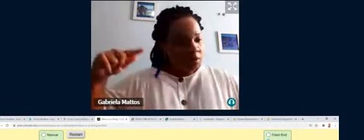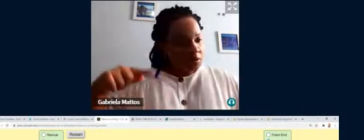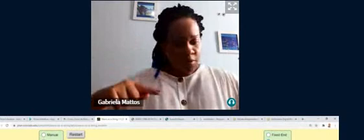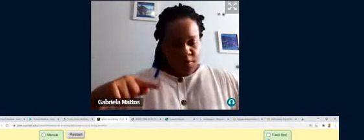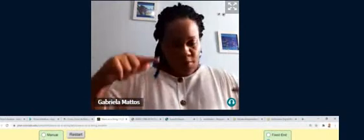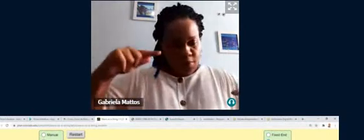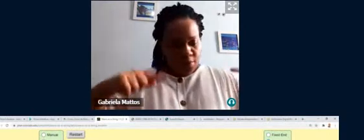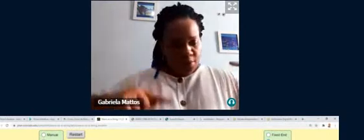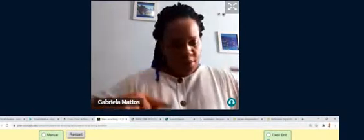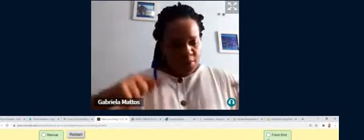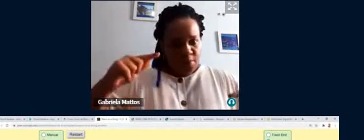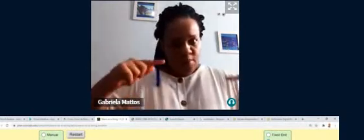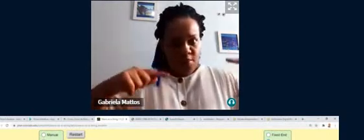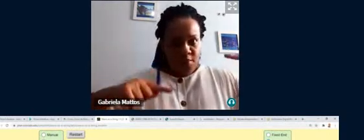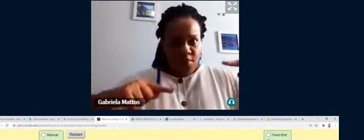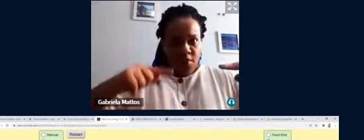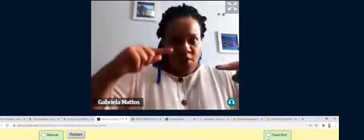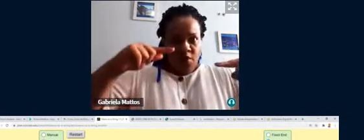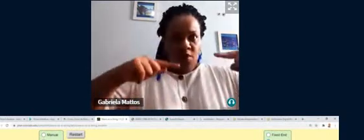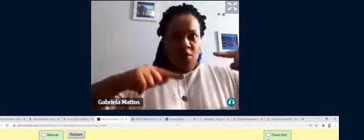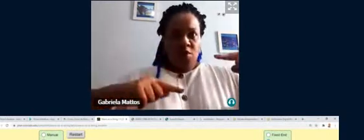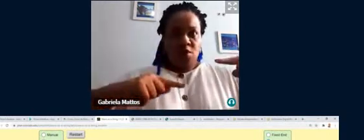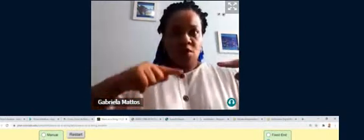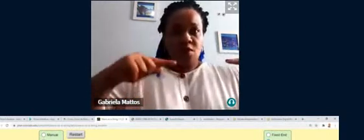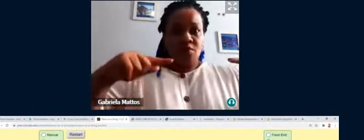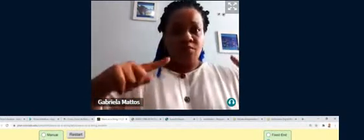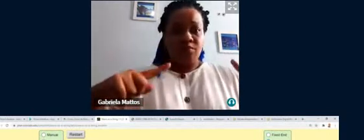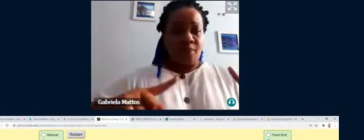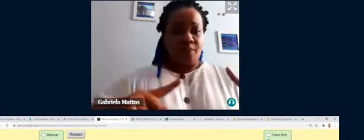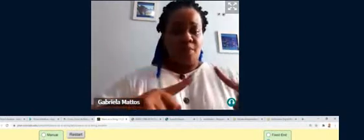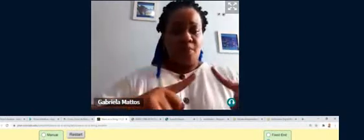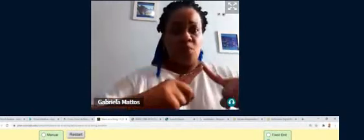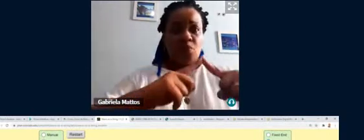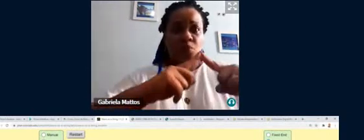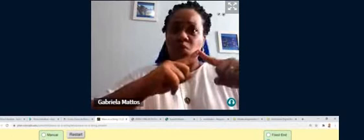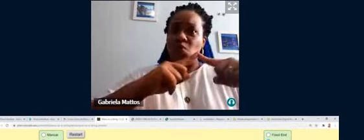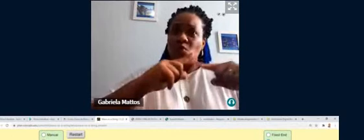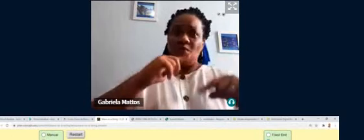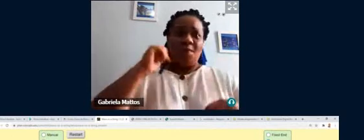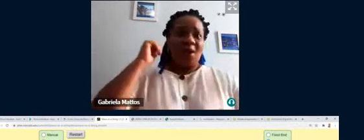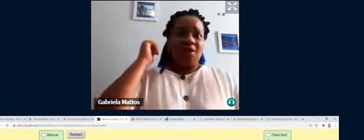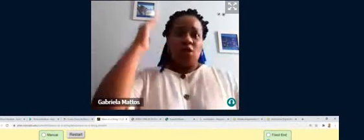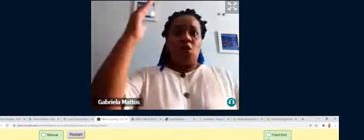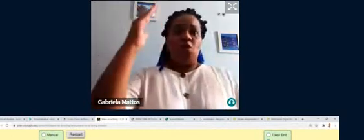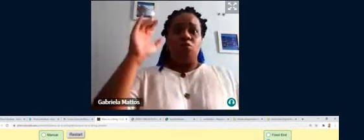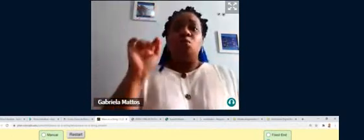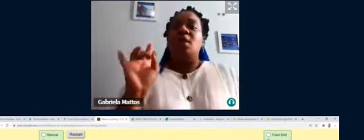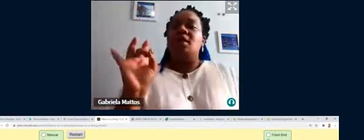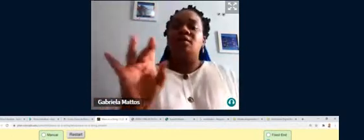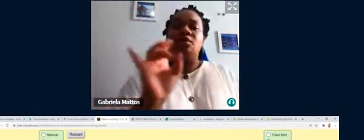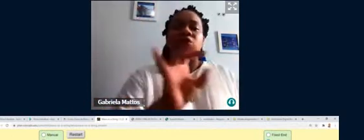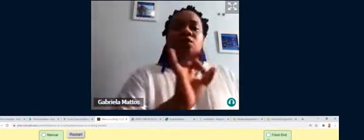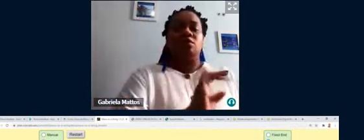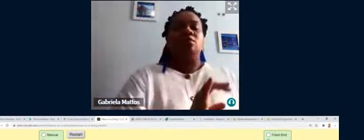pulso resultante, ele tem amplitude maior do que os pulsos individuais.